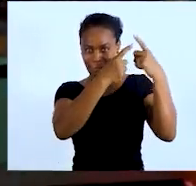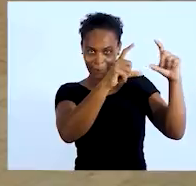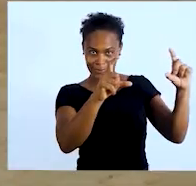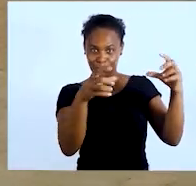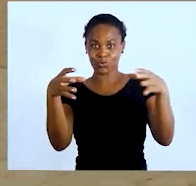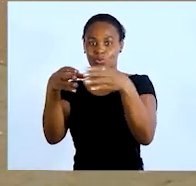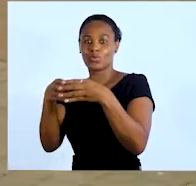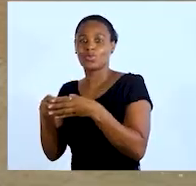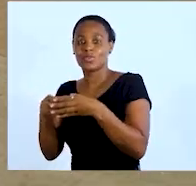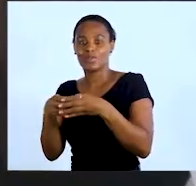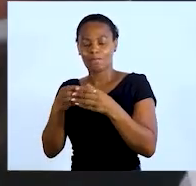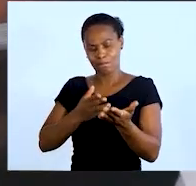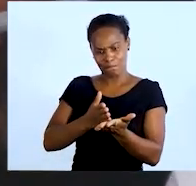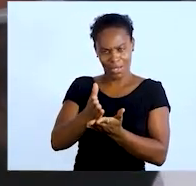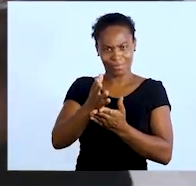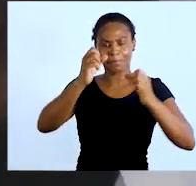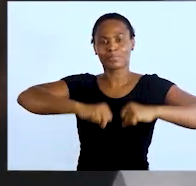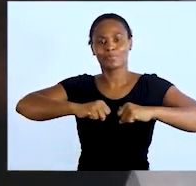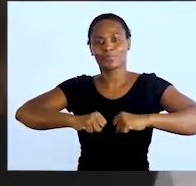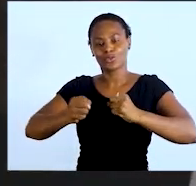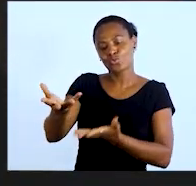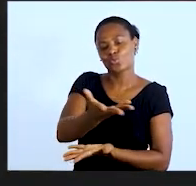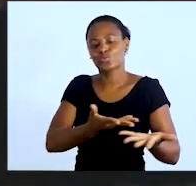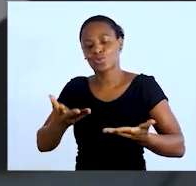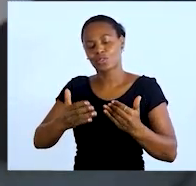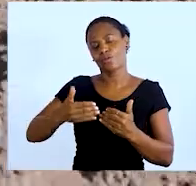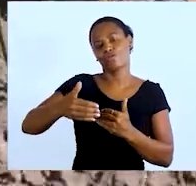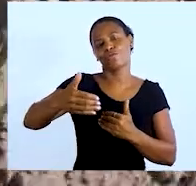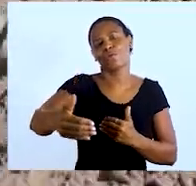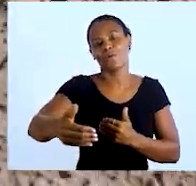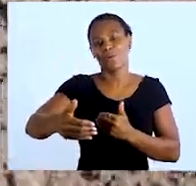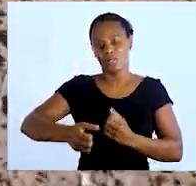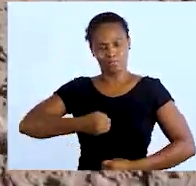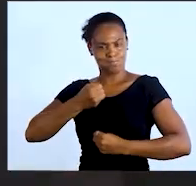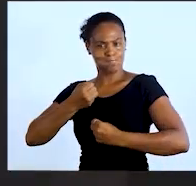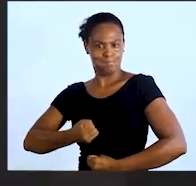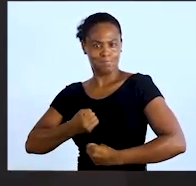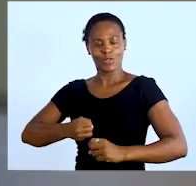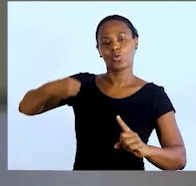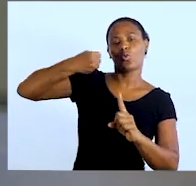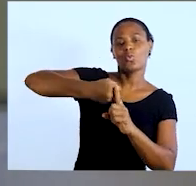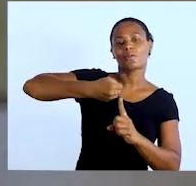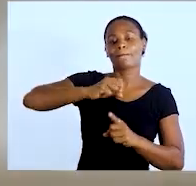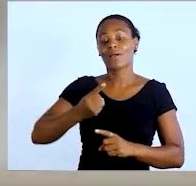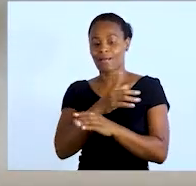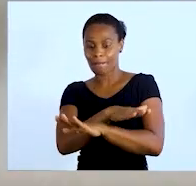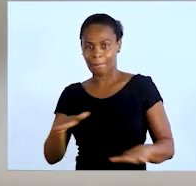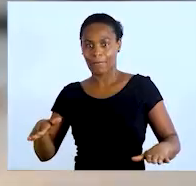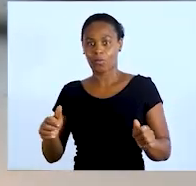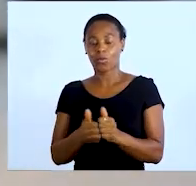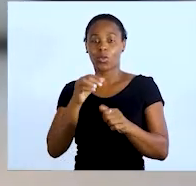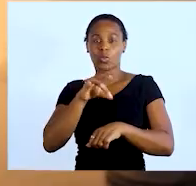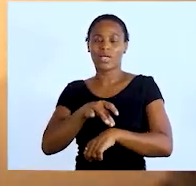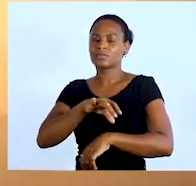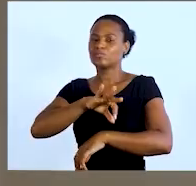das empresas às comunidades, mantemos o pacto de um intercâmbio que perdura. Determinados, lutamos para a eliminação